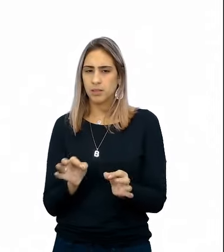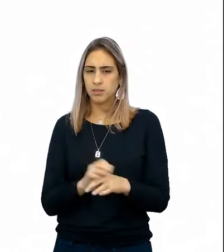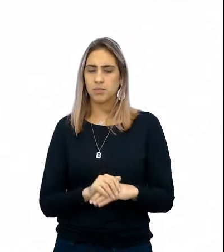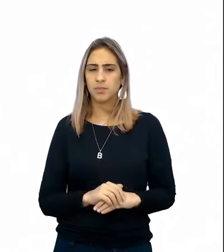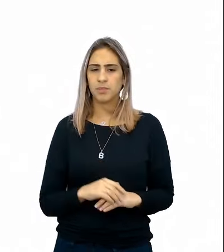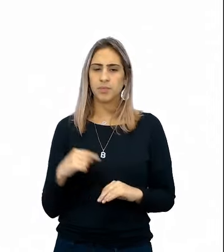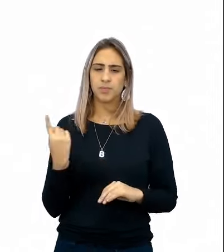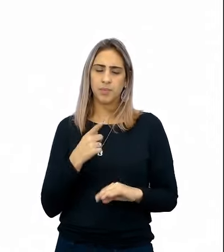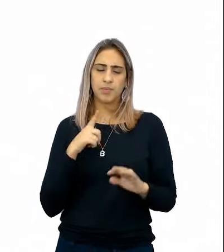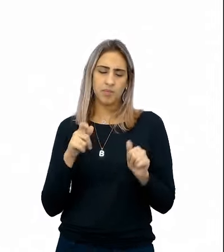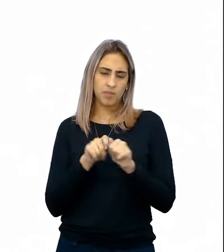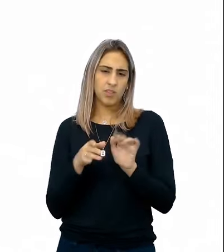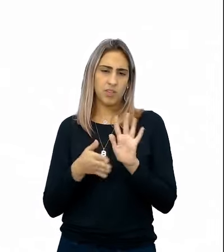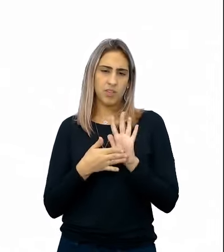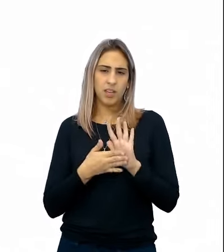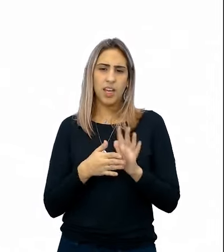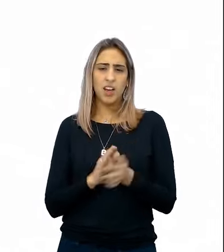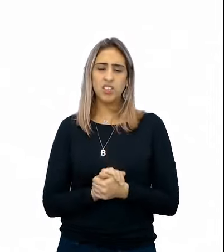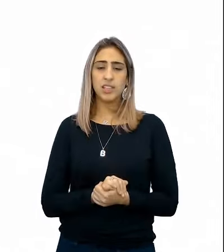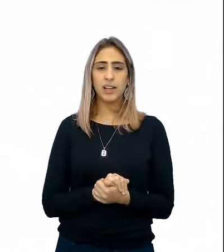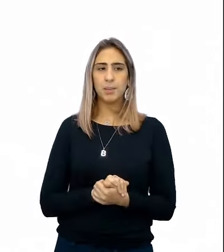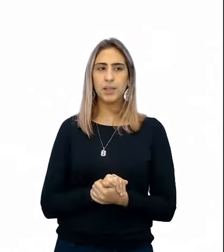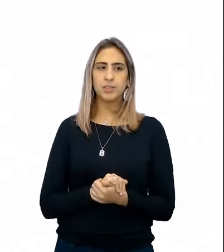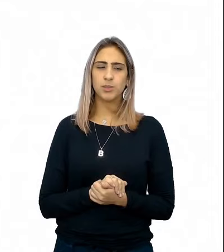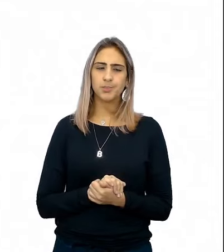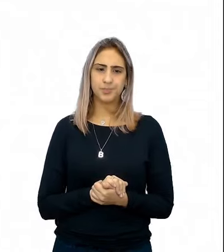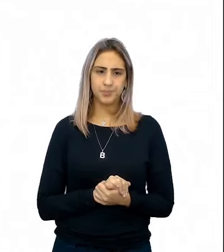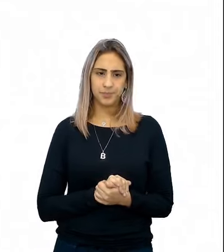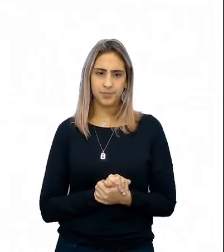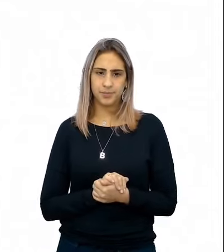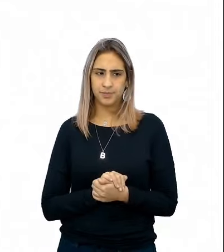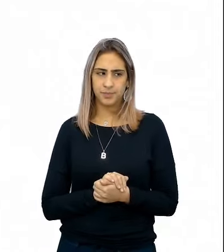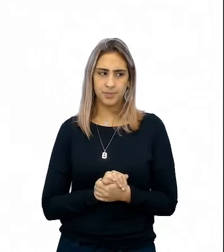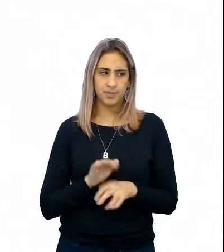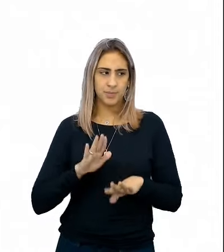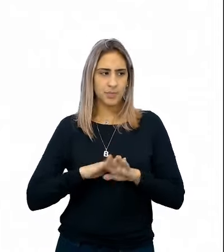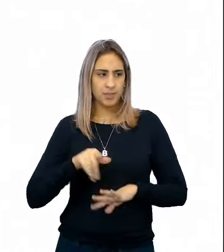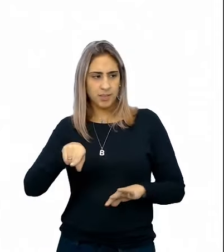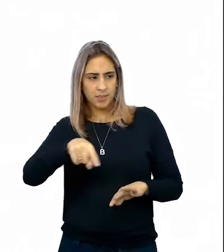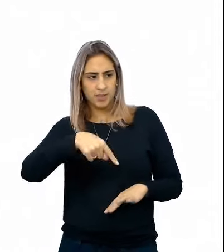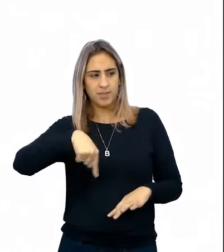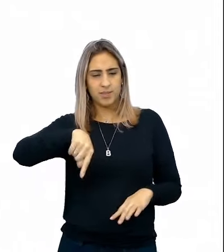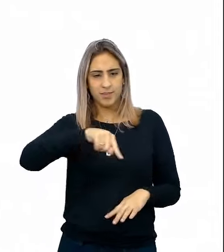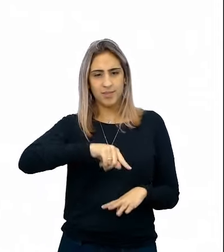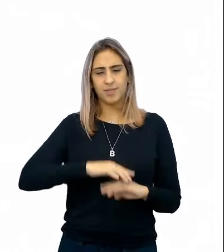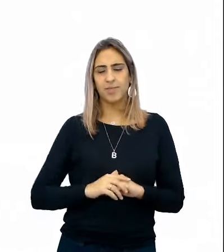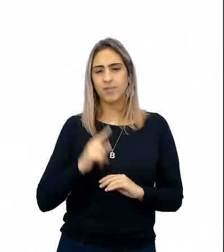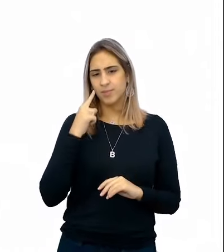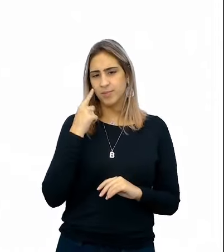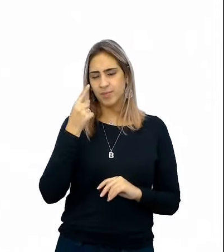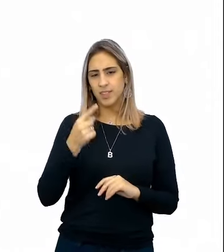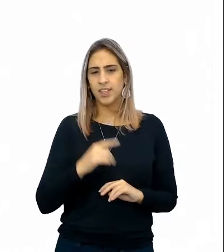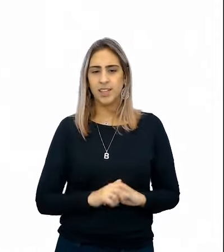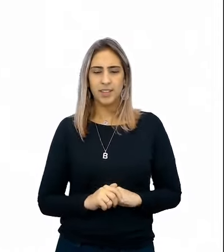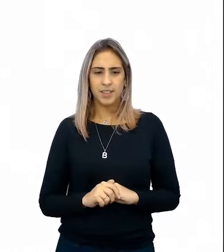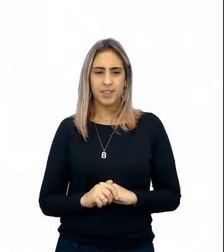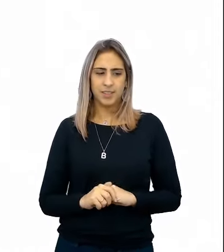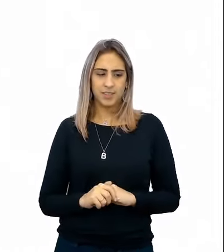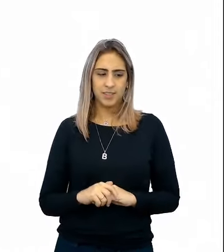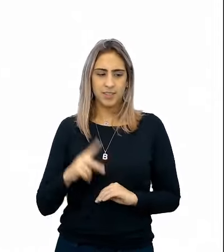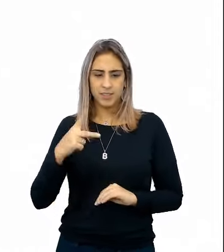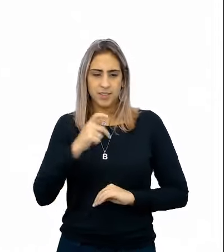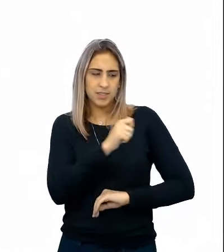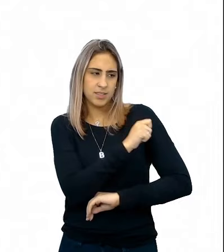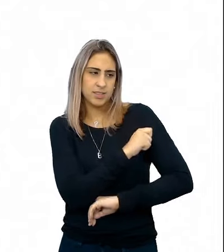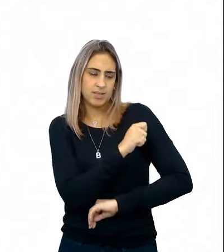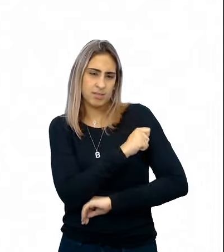que temos tratado dela em encontros anteriores. Mas vocês vão olhar para os saberes dos seus